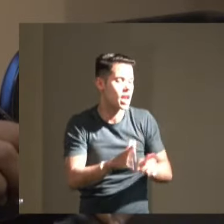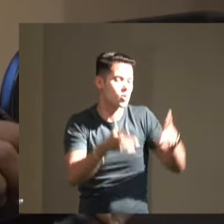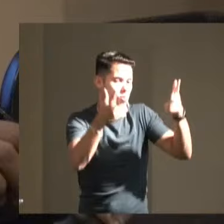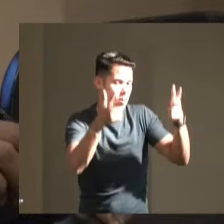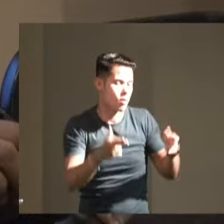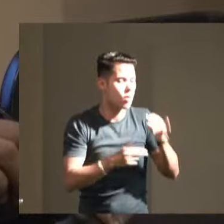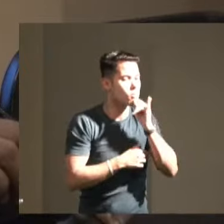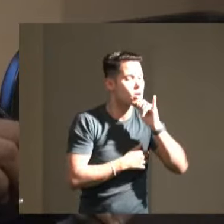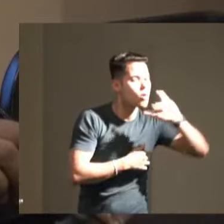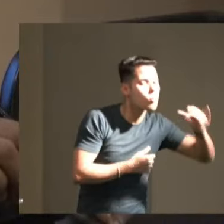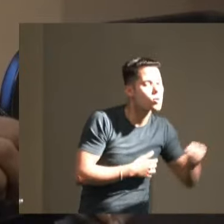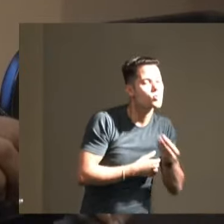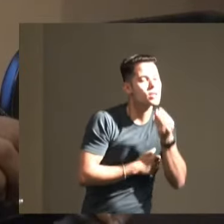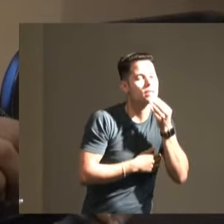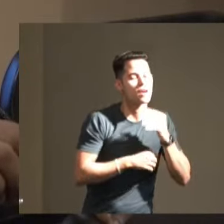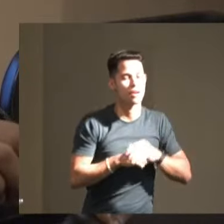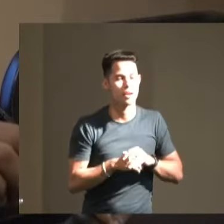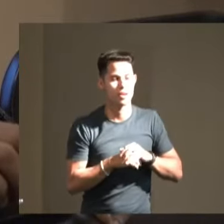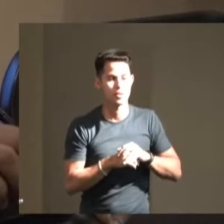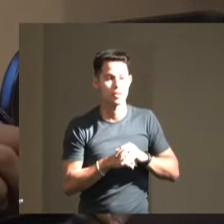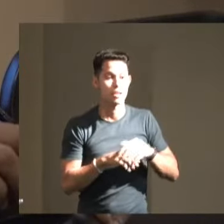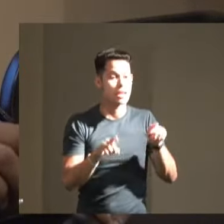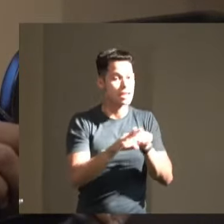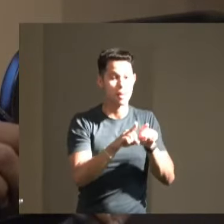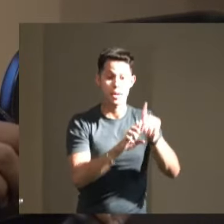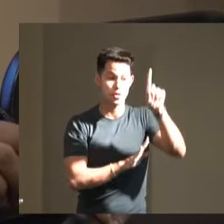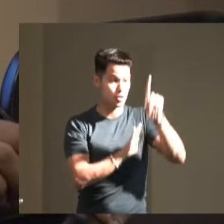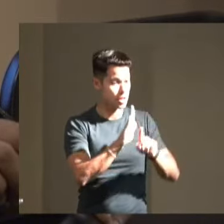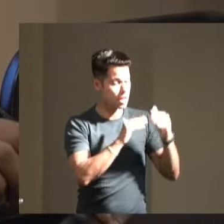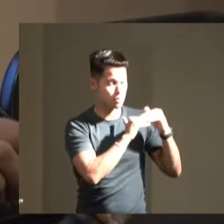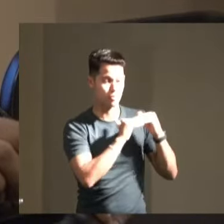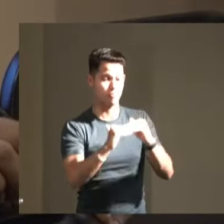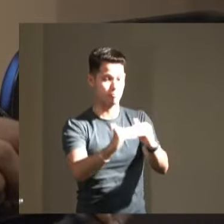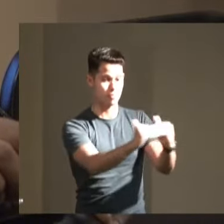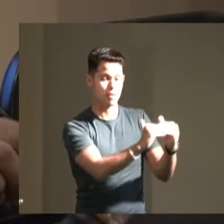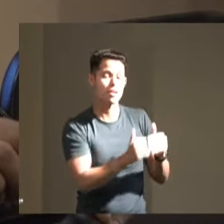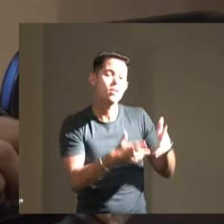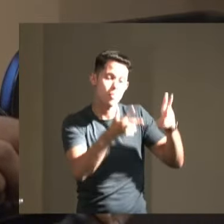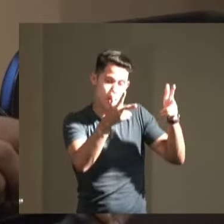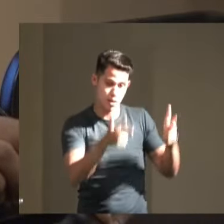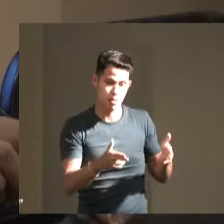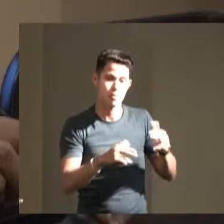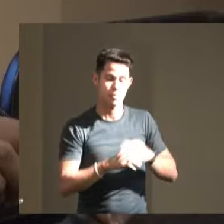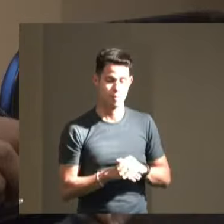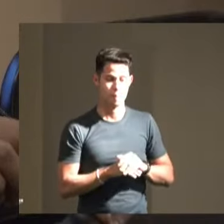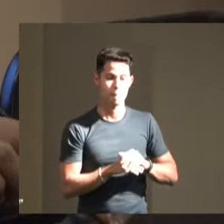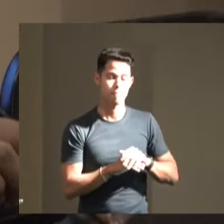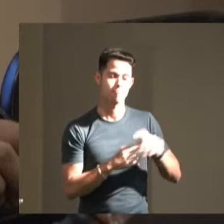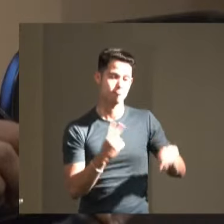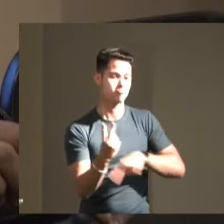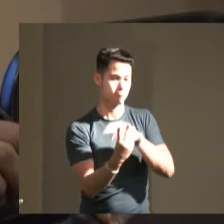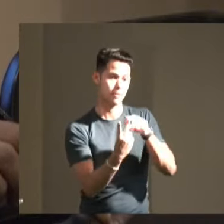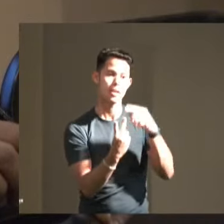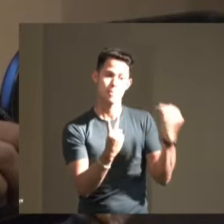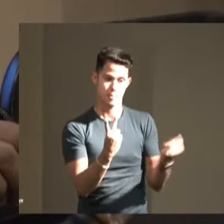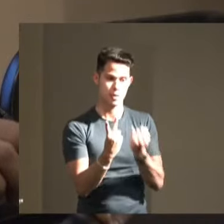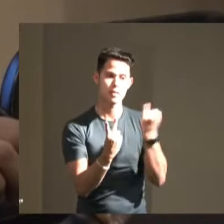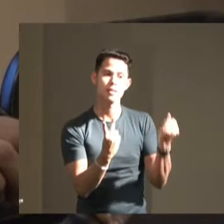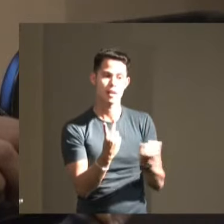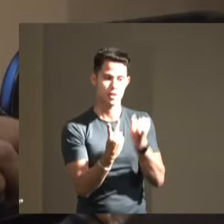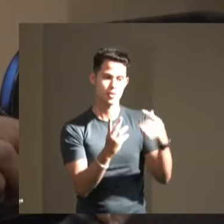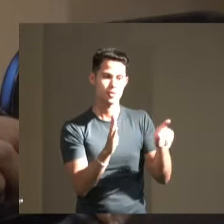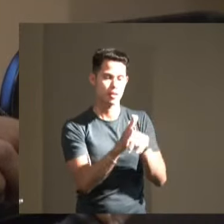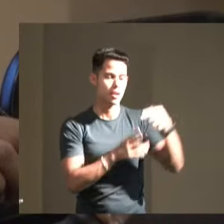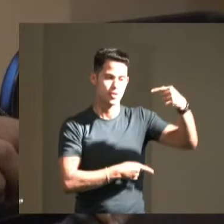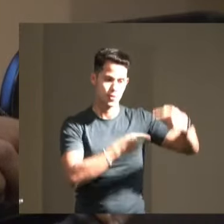de oportunidades ou equidade de direitos. Então, esse é outro ponto importante da